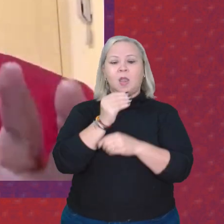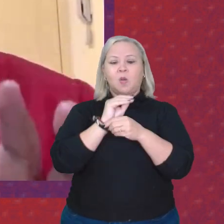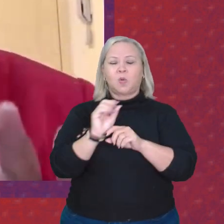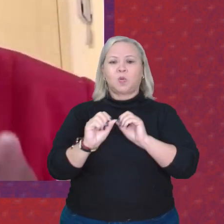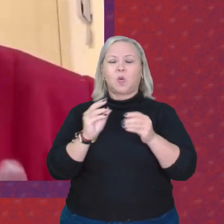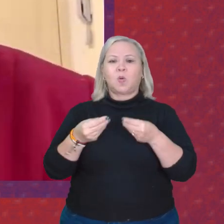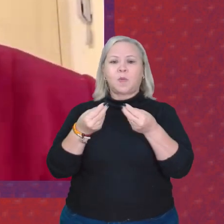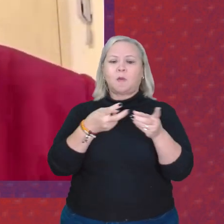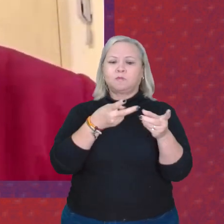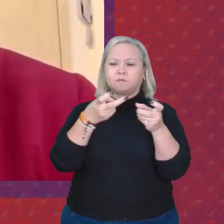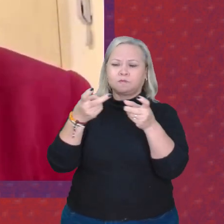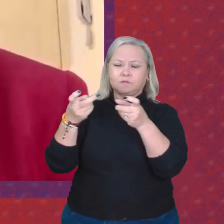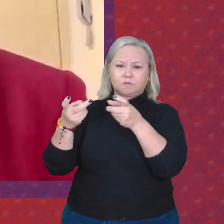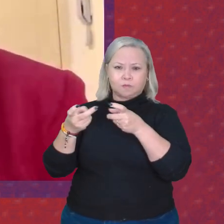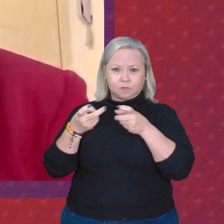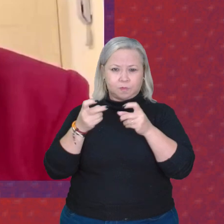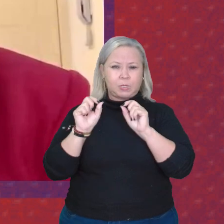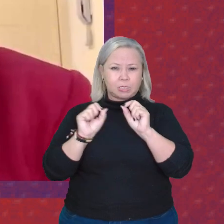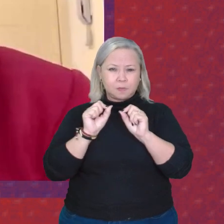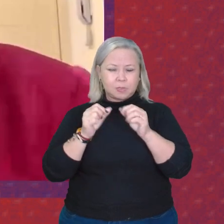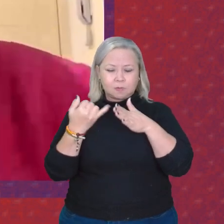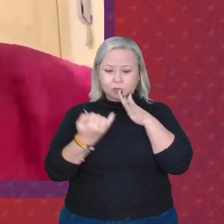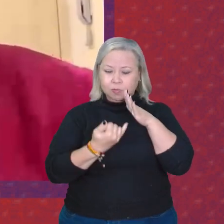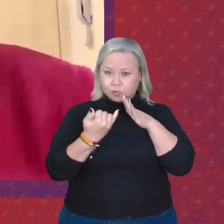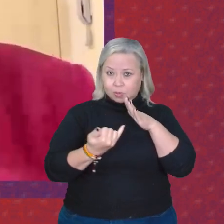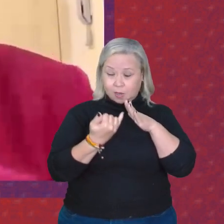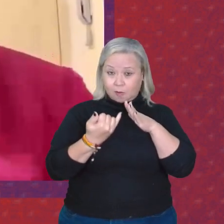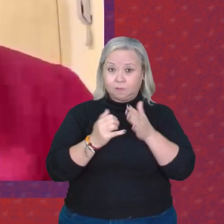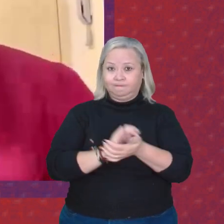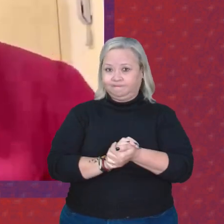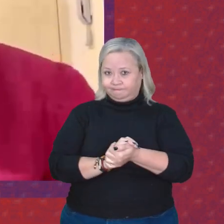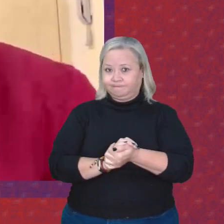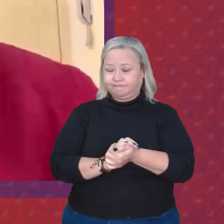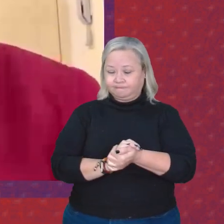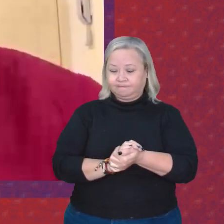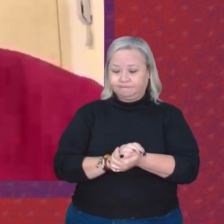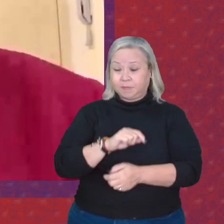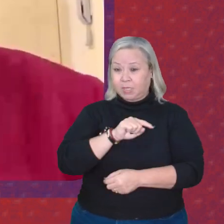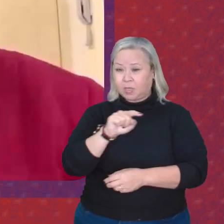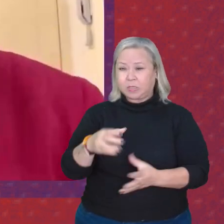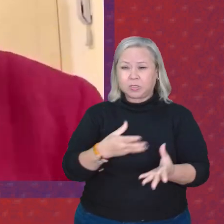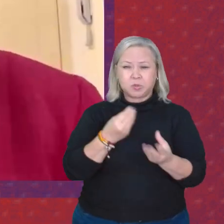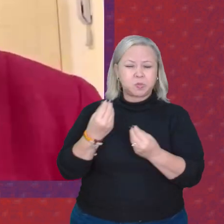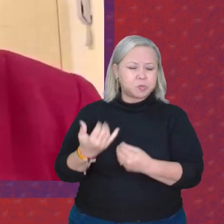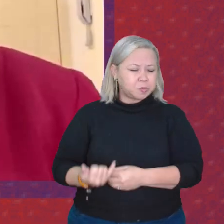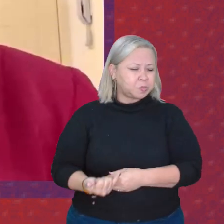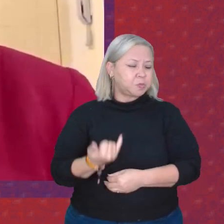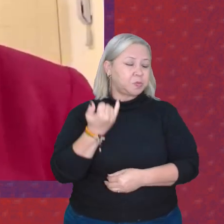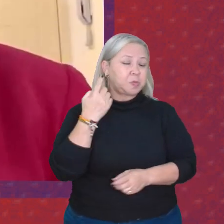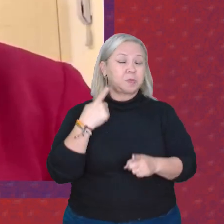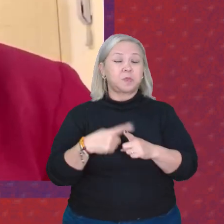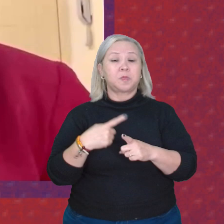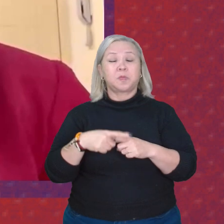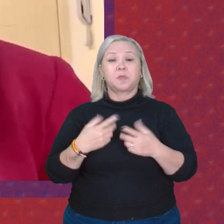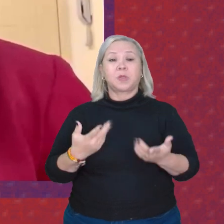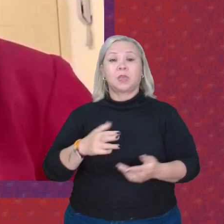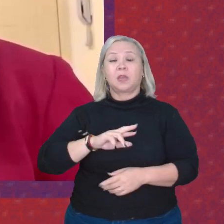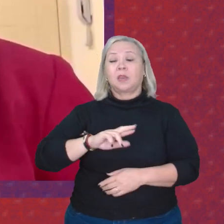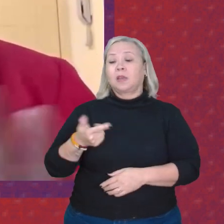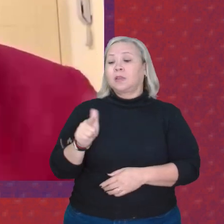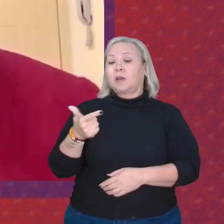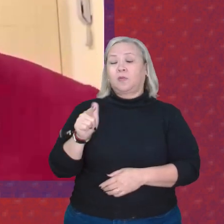uma visibilidade institucional, né? Acho que foi isso que foi também muito importante, porque não